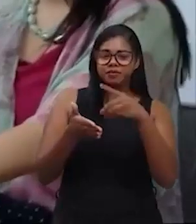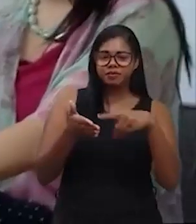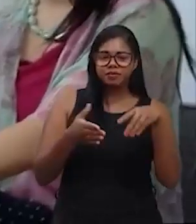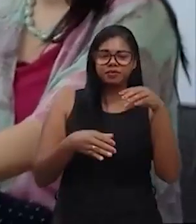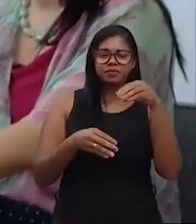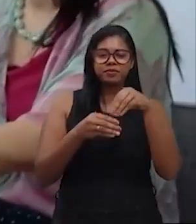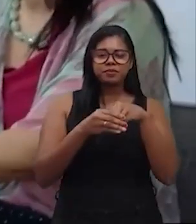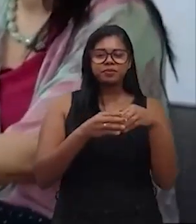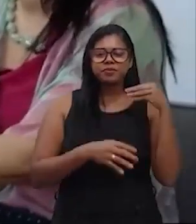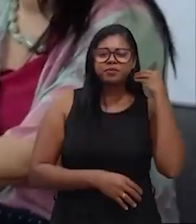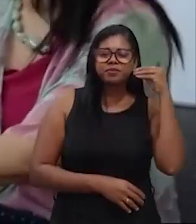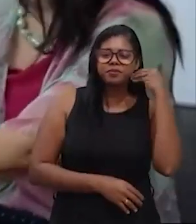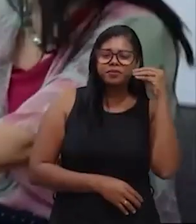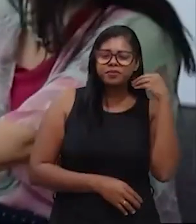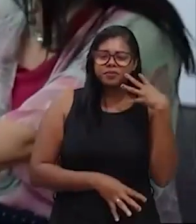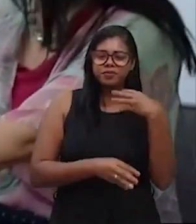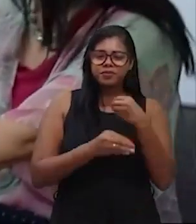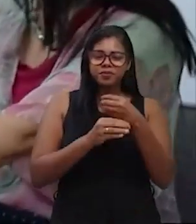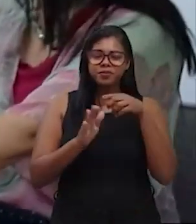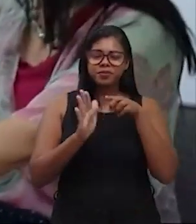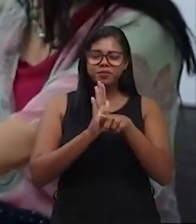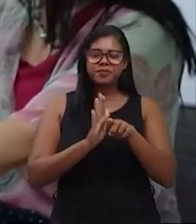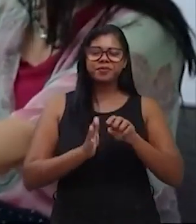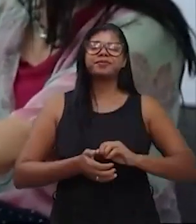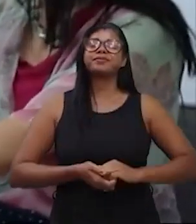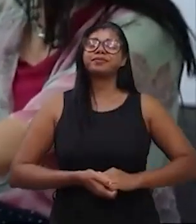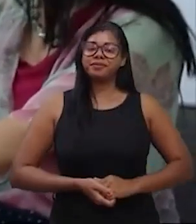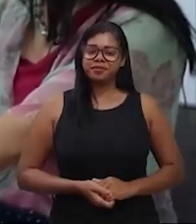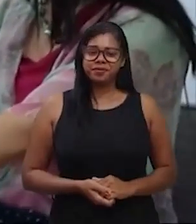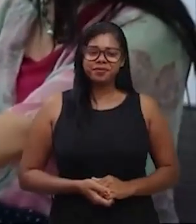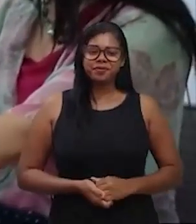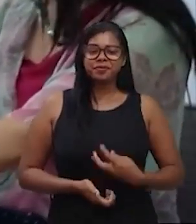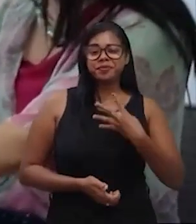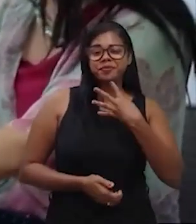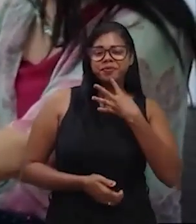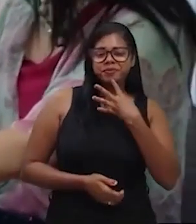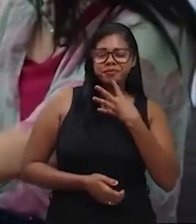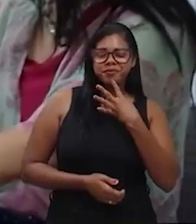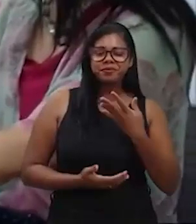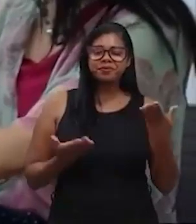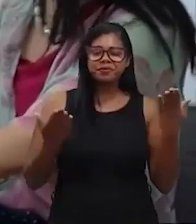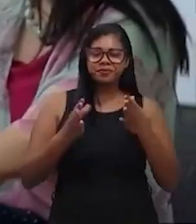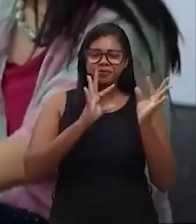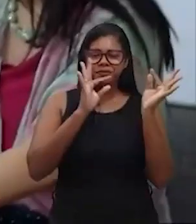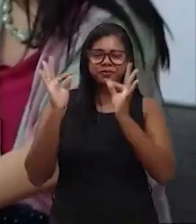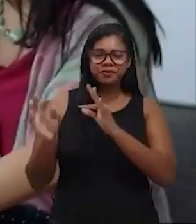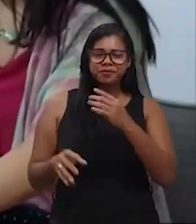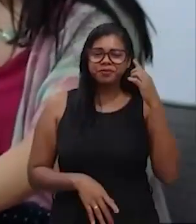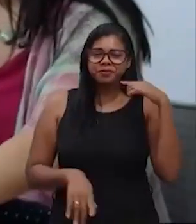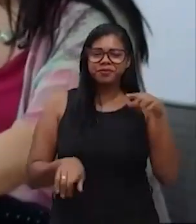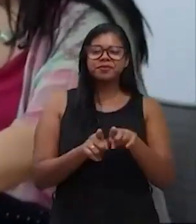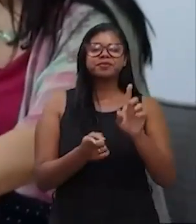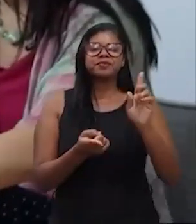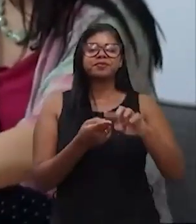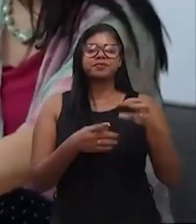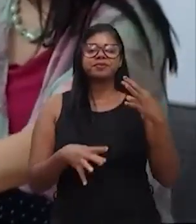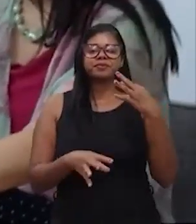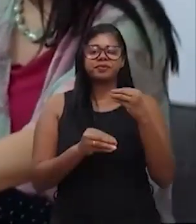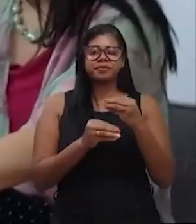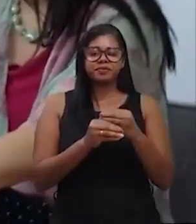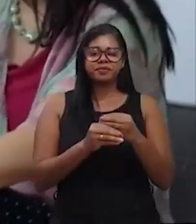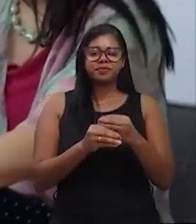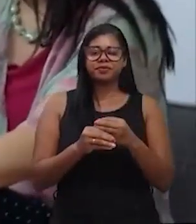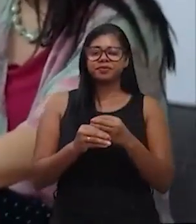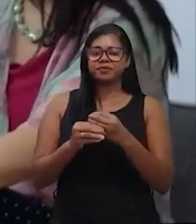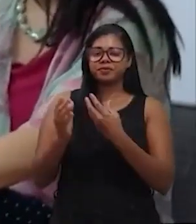com as suas experimentações e com as suas questões. Vocês já conhecem a todos nós, mas vale a pena ainda mencionar novamente. Eu sou